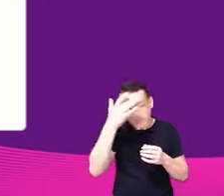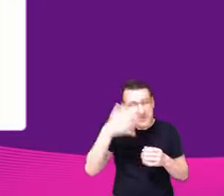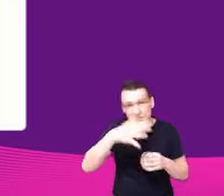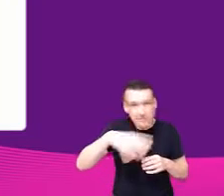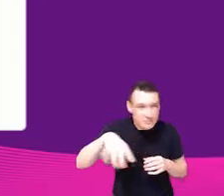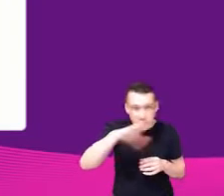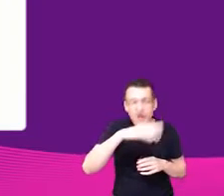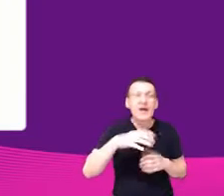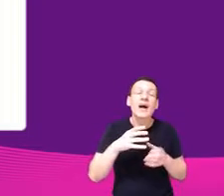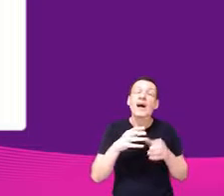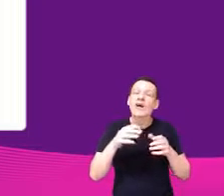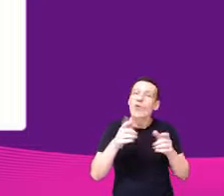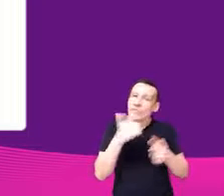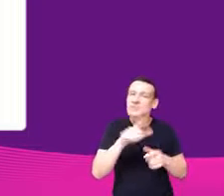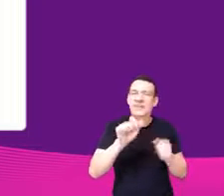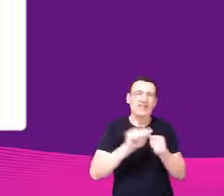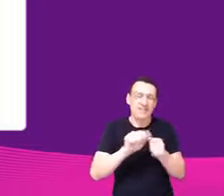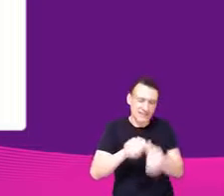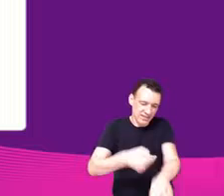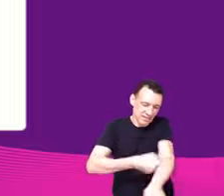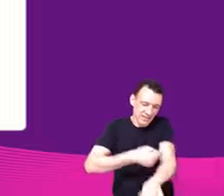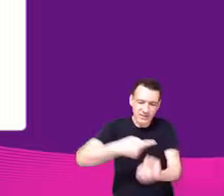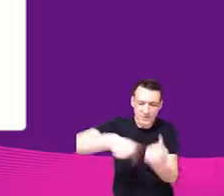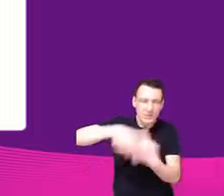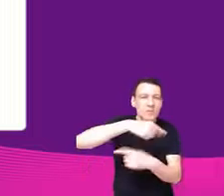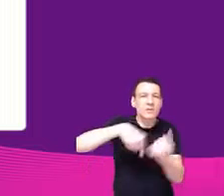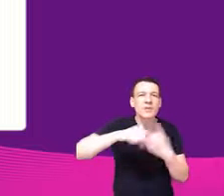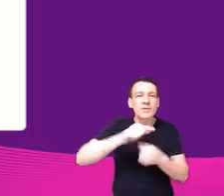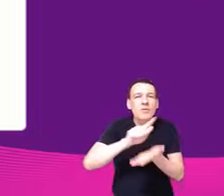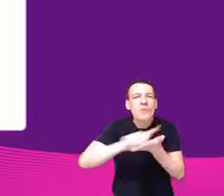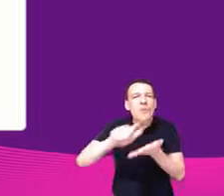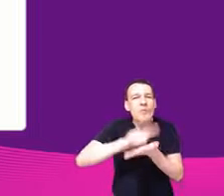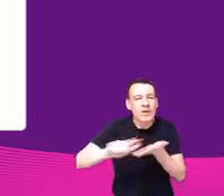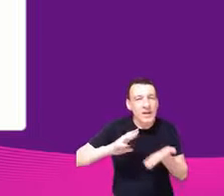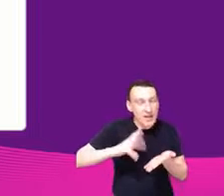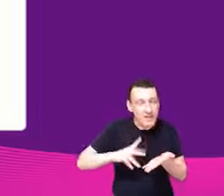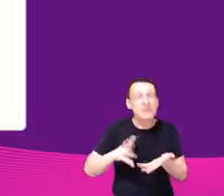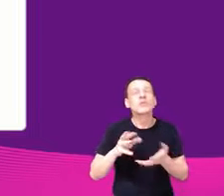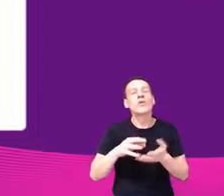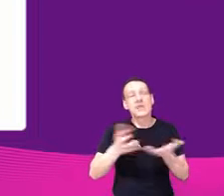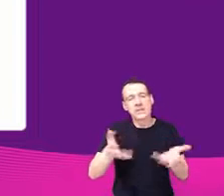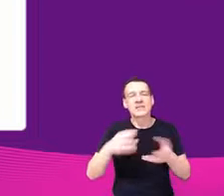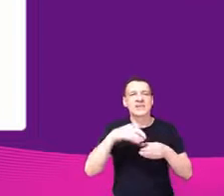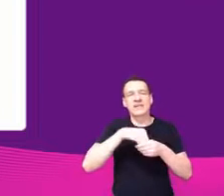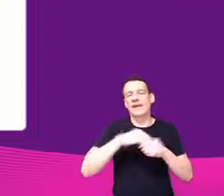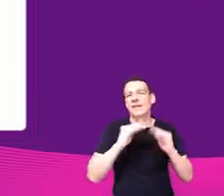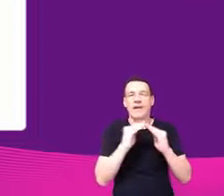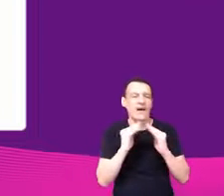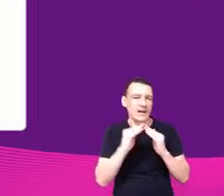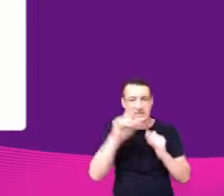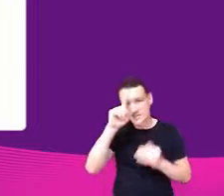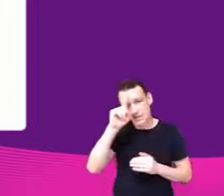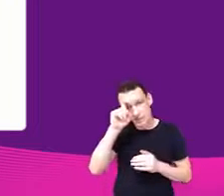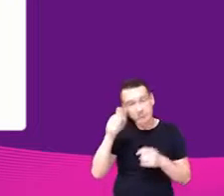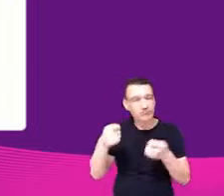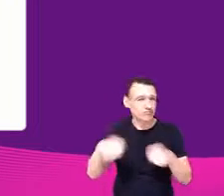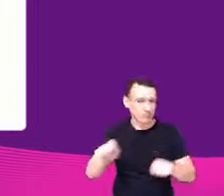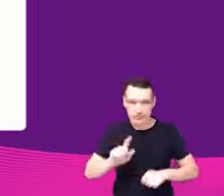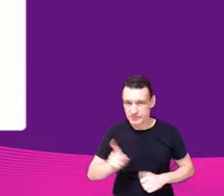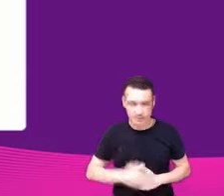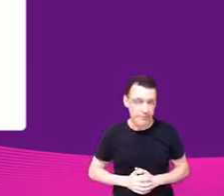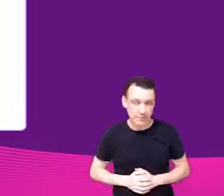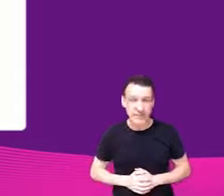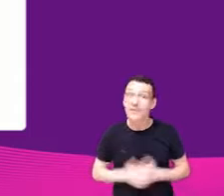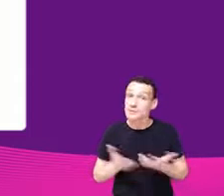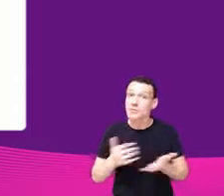dentro desse esquema. E por último, né, nós já falamos isso no começo da minha apresentação, não